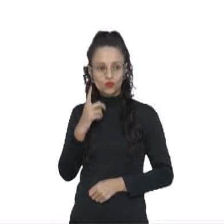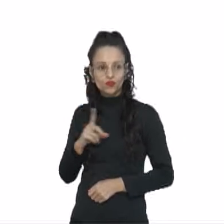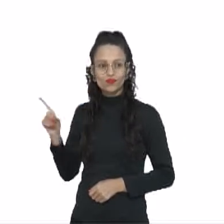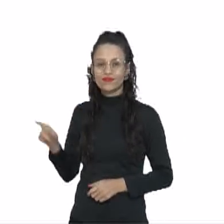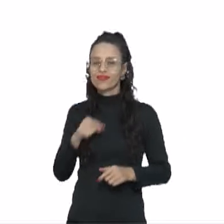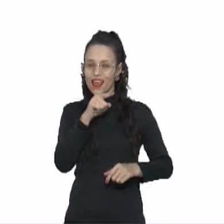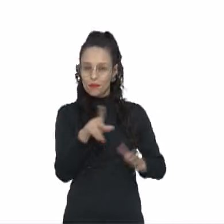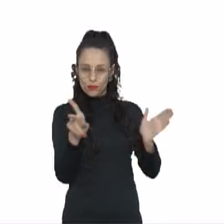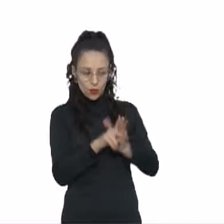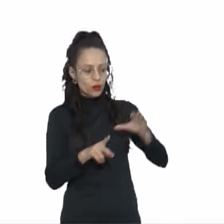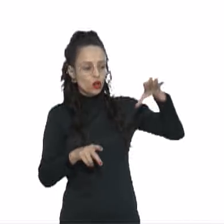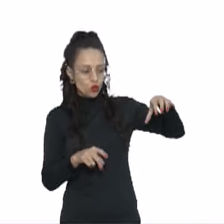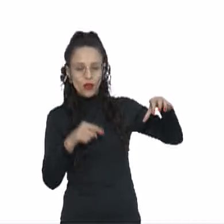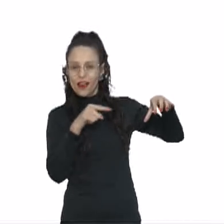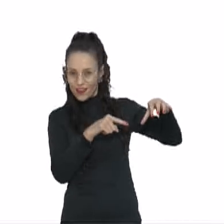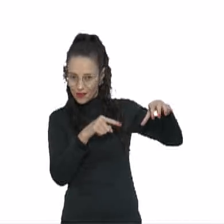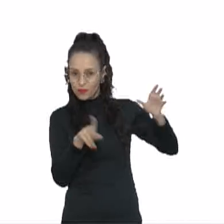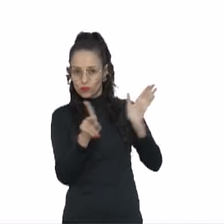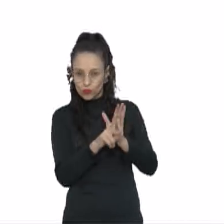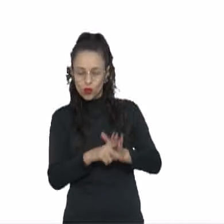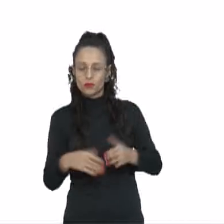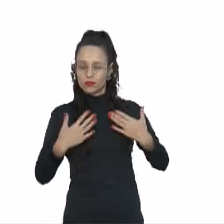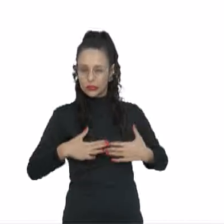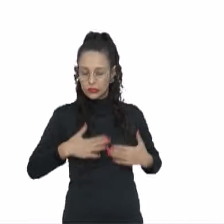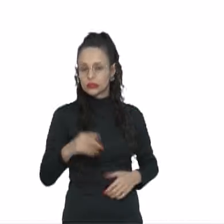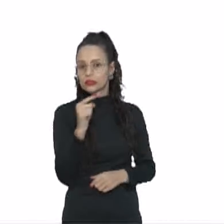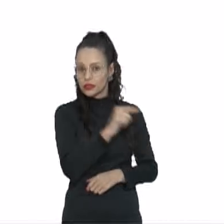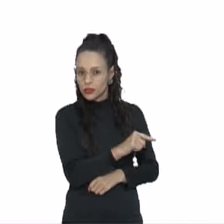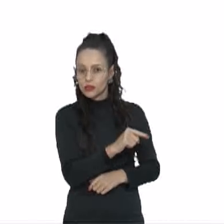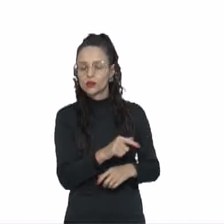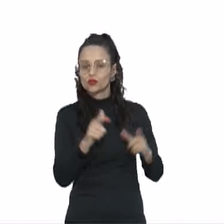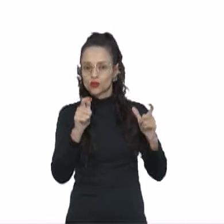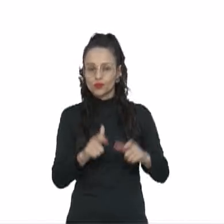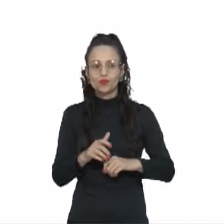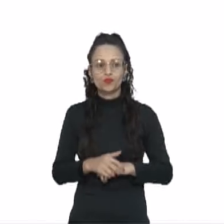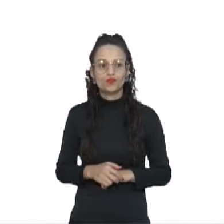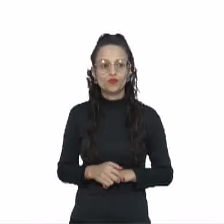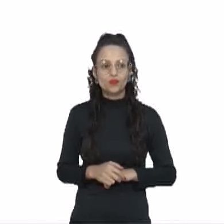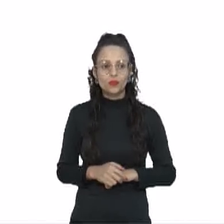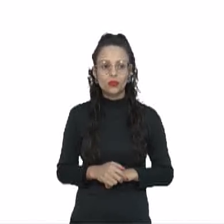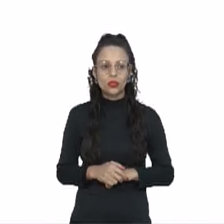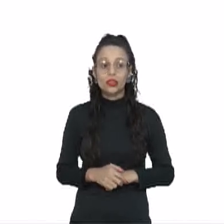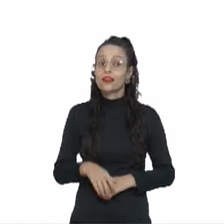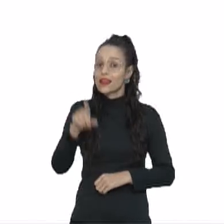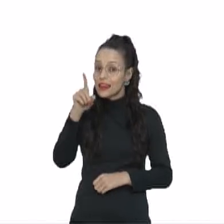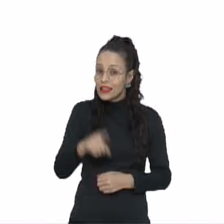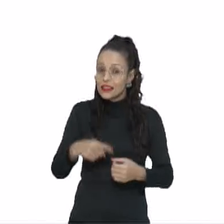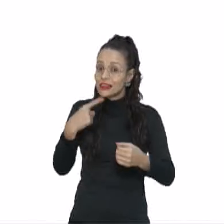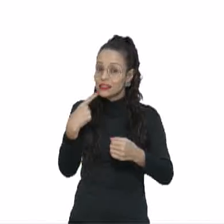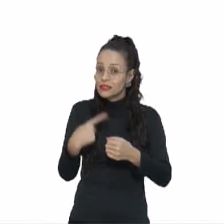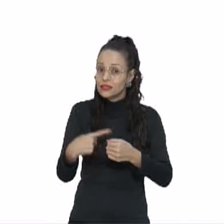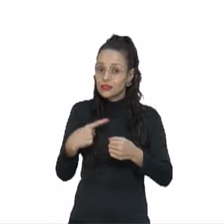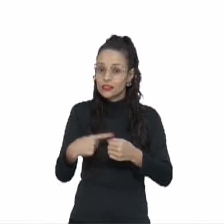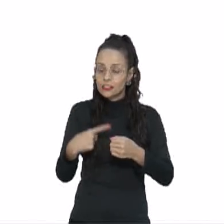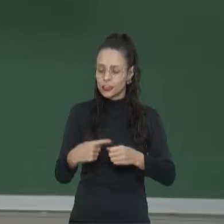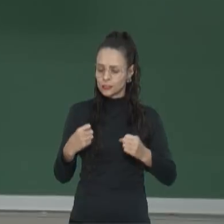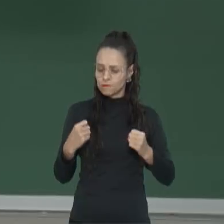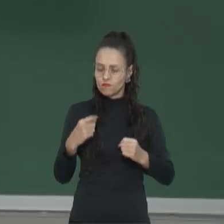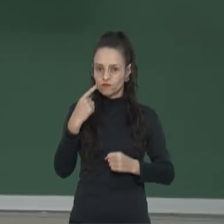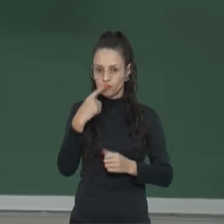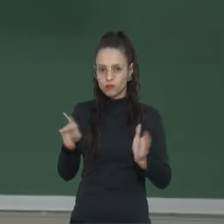já sabem o que é um tambo, fizeram atividade, local de descanso, né, dos chasques. Era uma cidade fortaleza, num